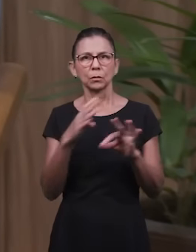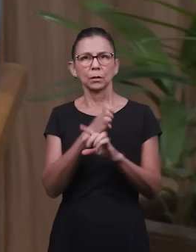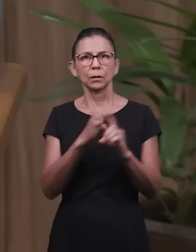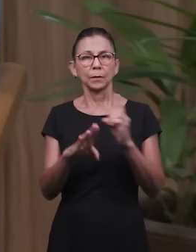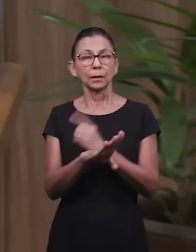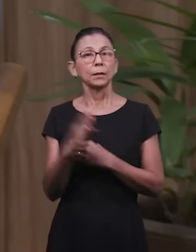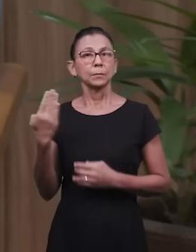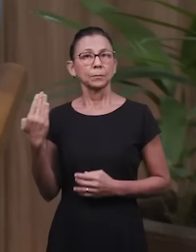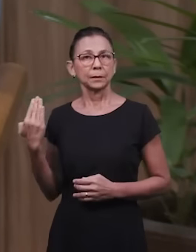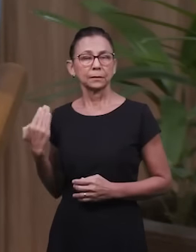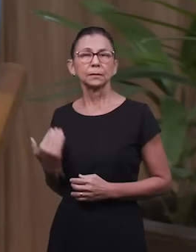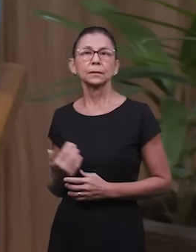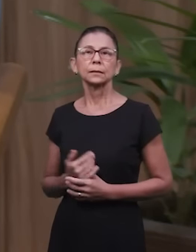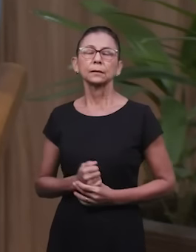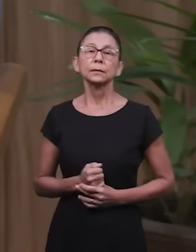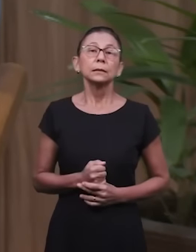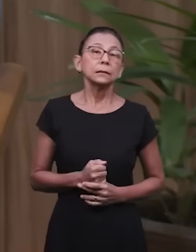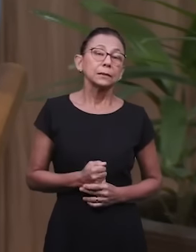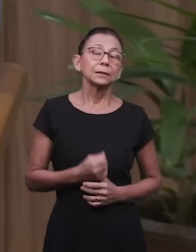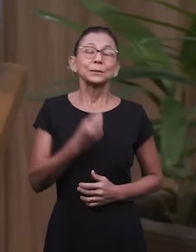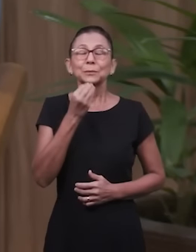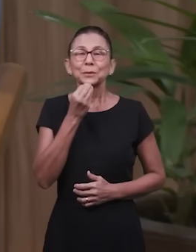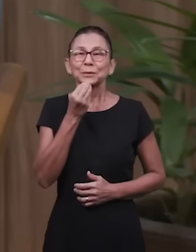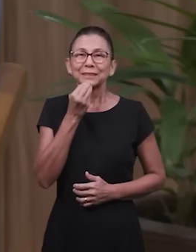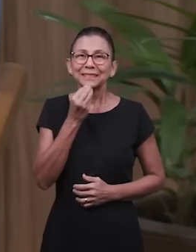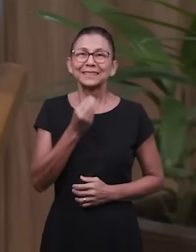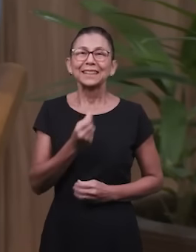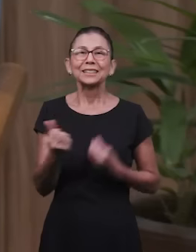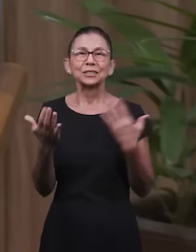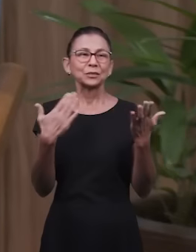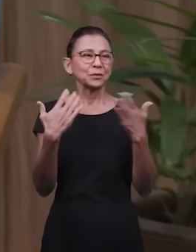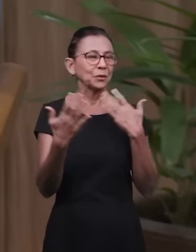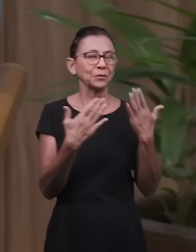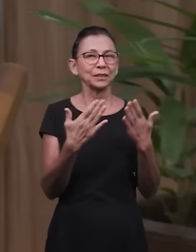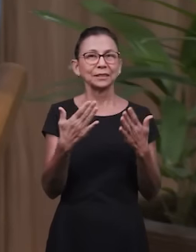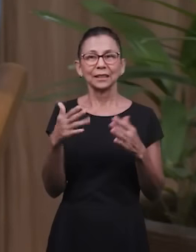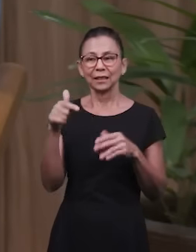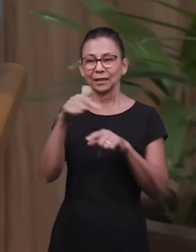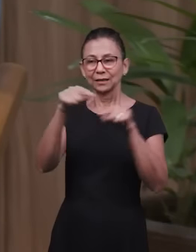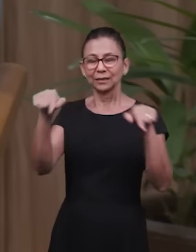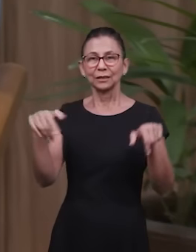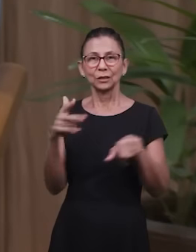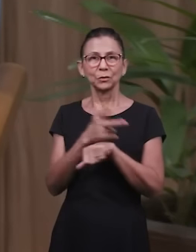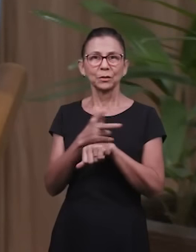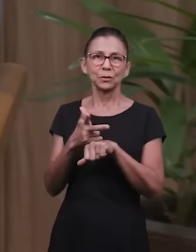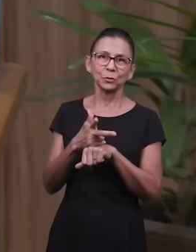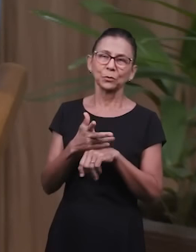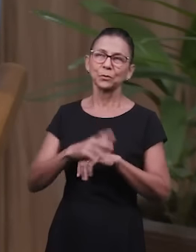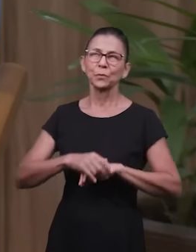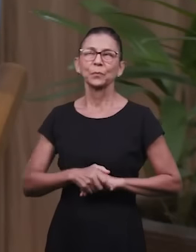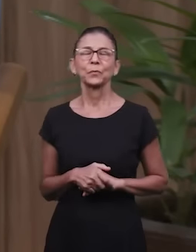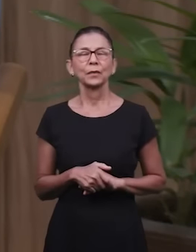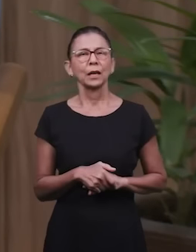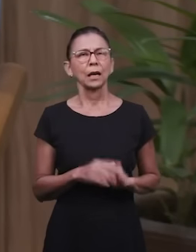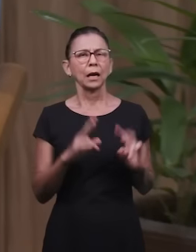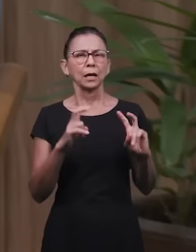Escola Bíblica Dominical e que a gente tem a oportunidade de conversar aqui no estúdio sobre esses assuntos,